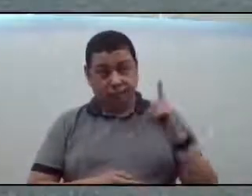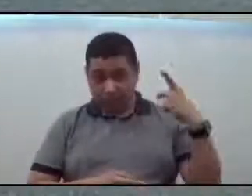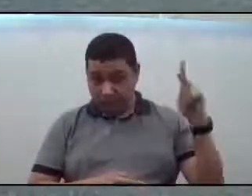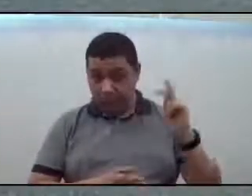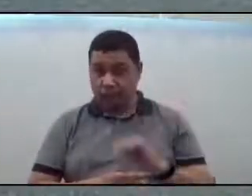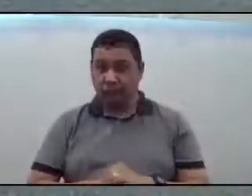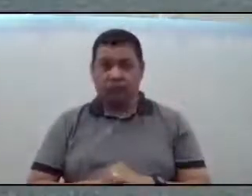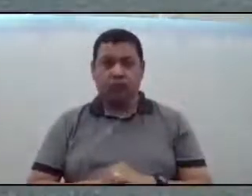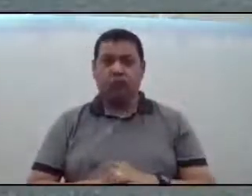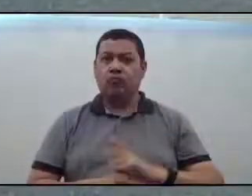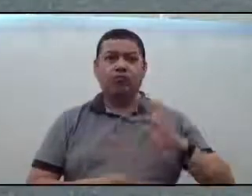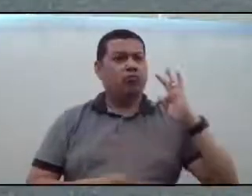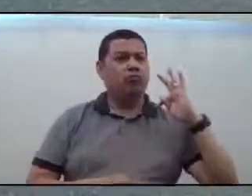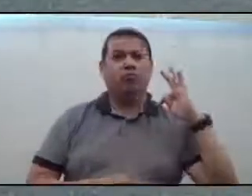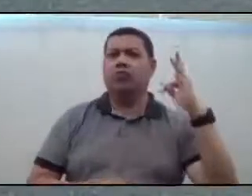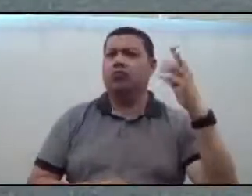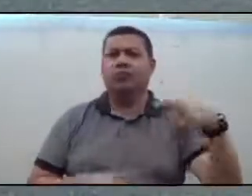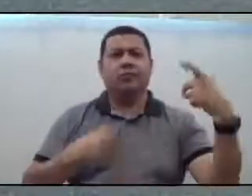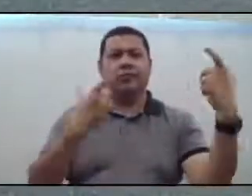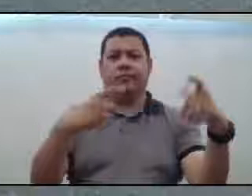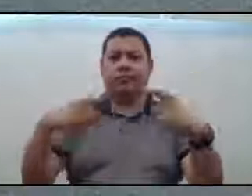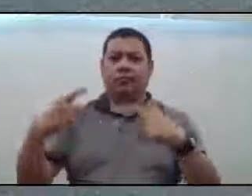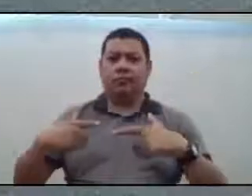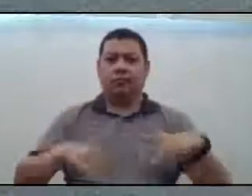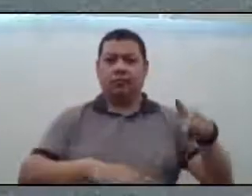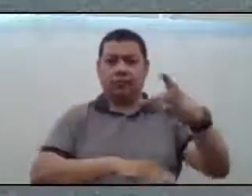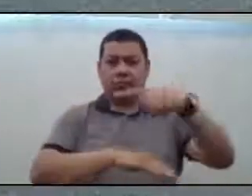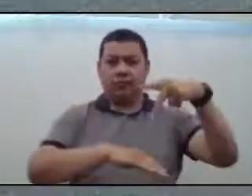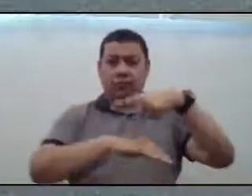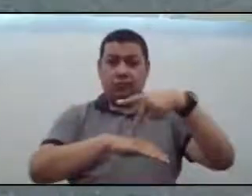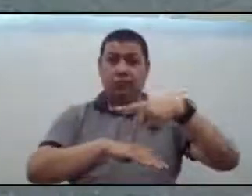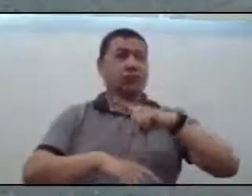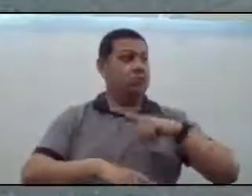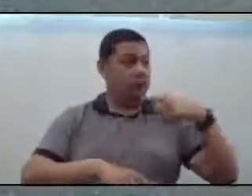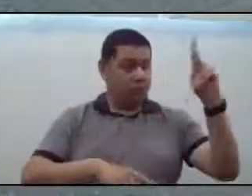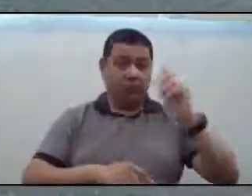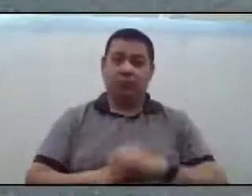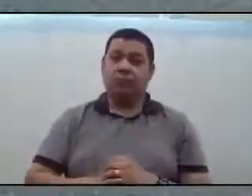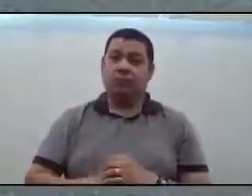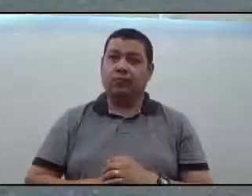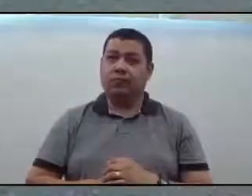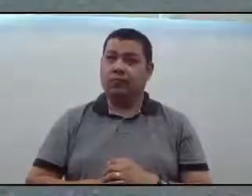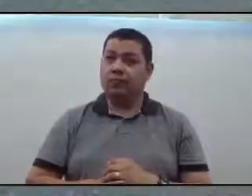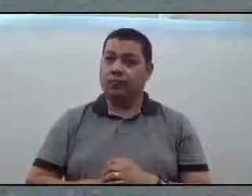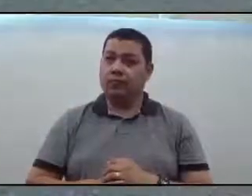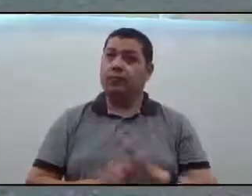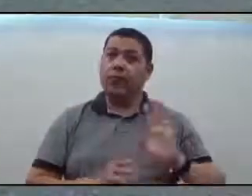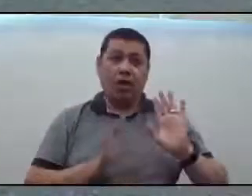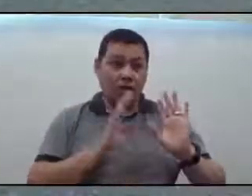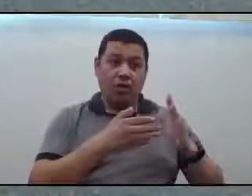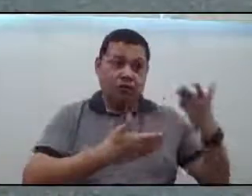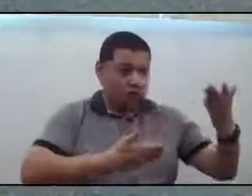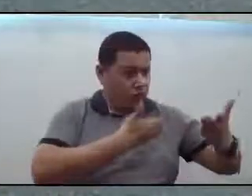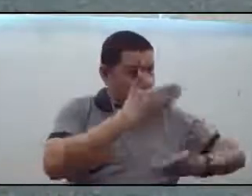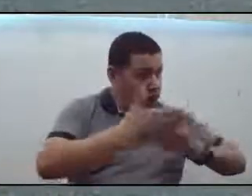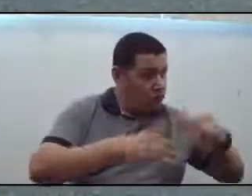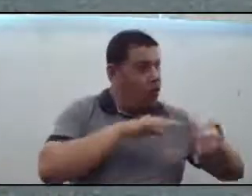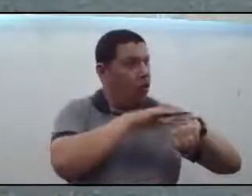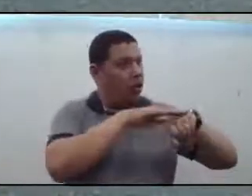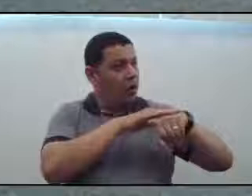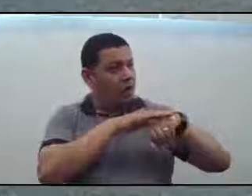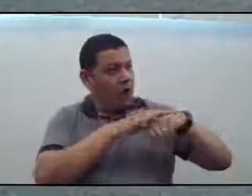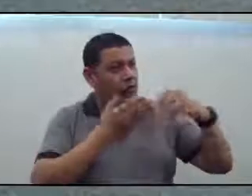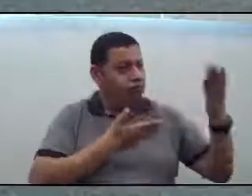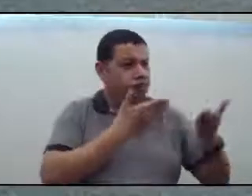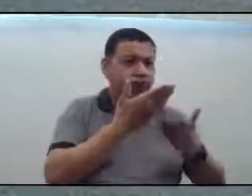de todos os municípios do nosso país, estava presente. Então é uma troca de ideia, uma troca de conhecimento